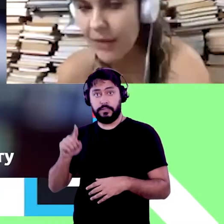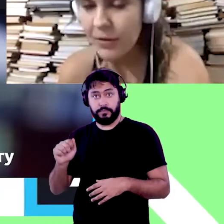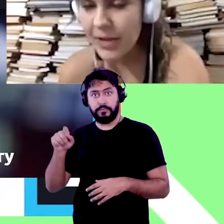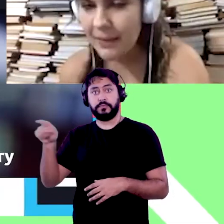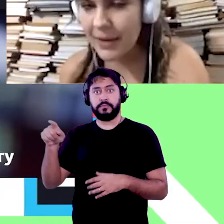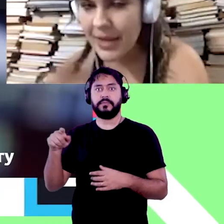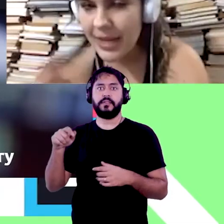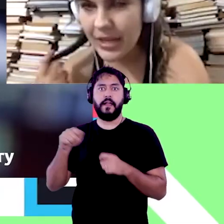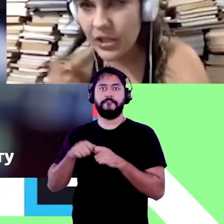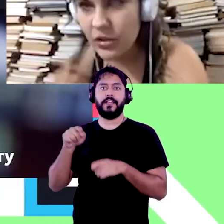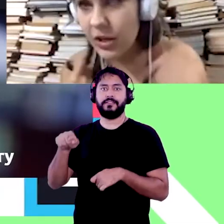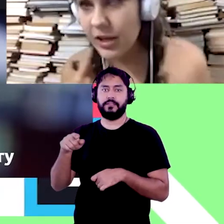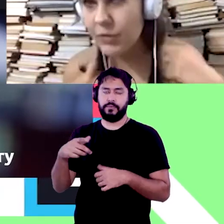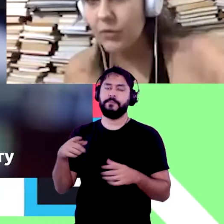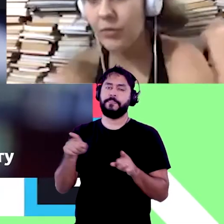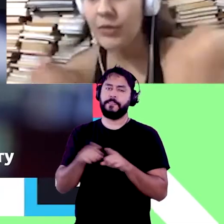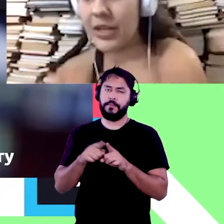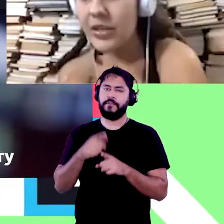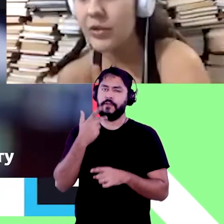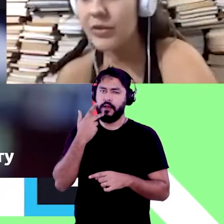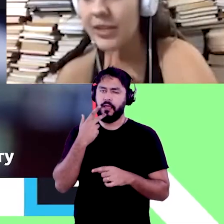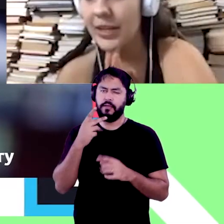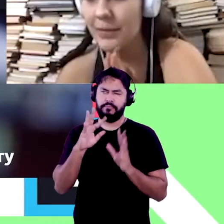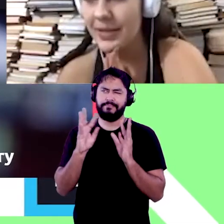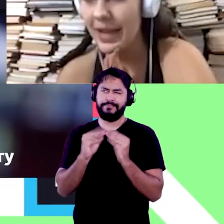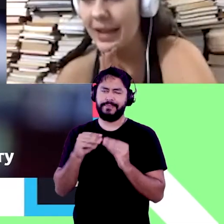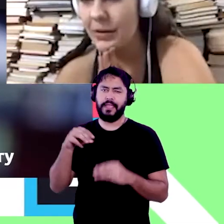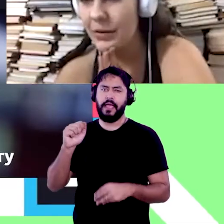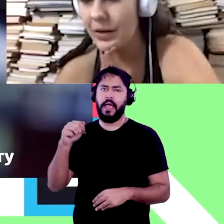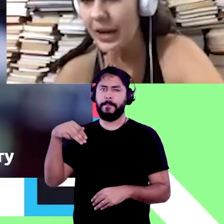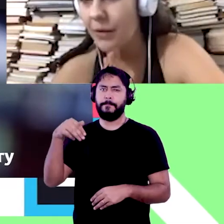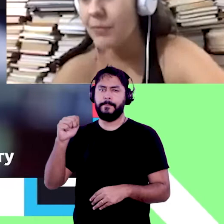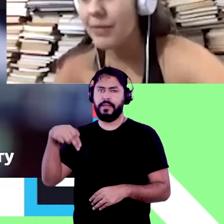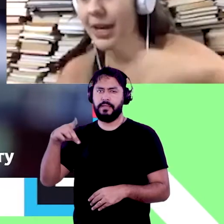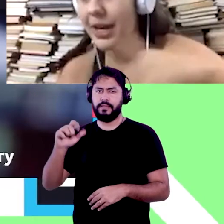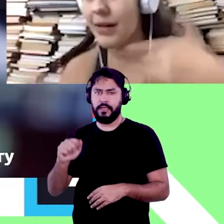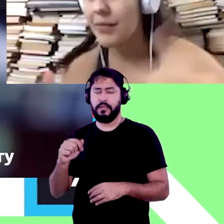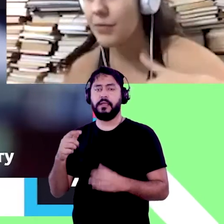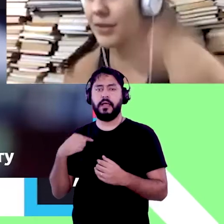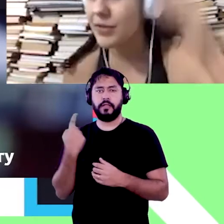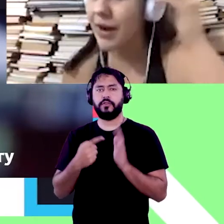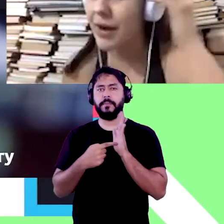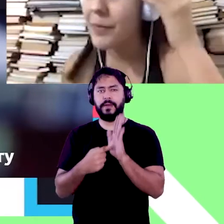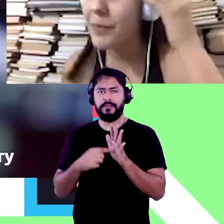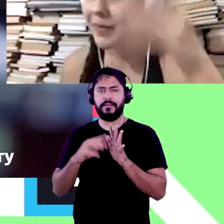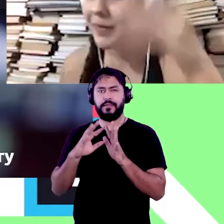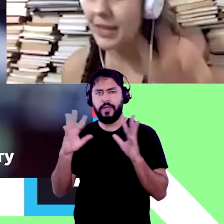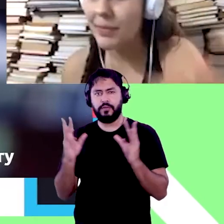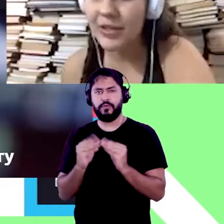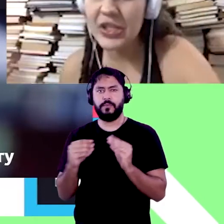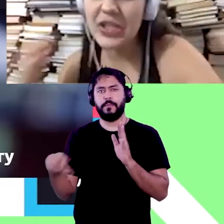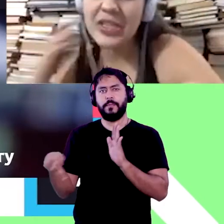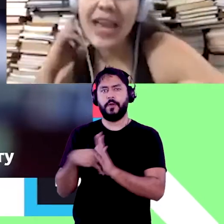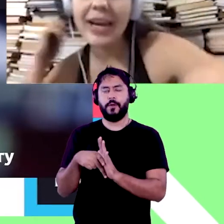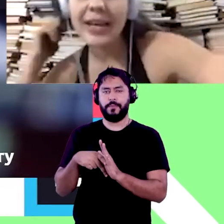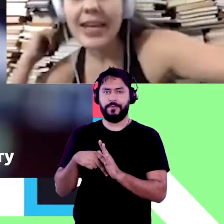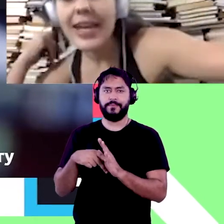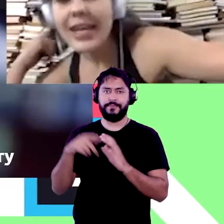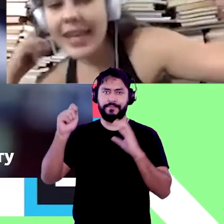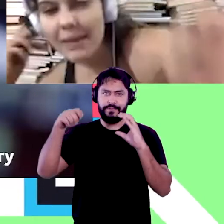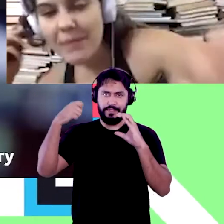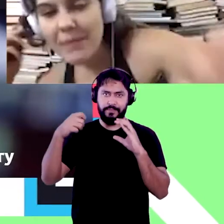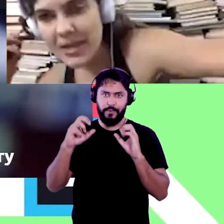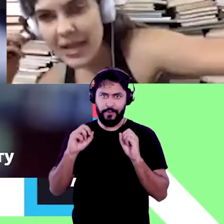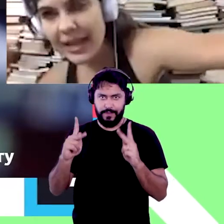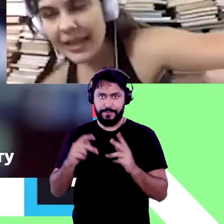falar um pouco da Amanda, daí a gente coloca um trechinho dos clipes, tá, Clau? Para o pessoal. E aí depois a gente encerra.